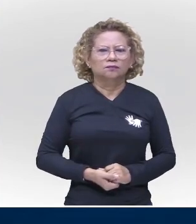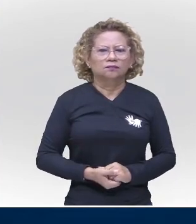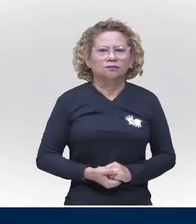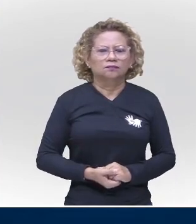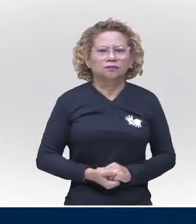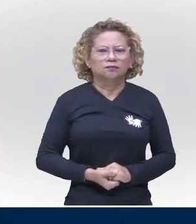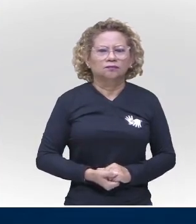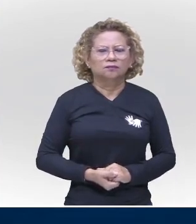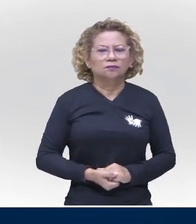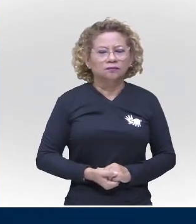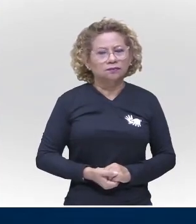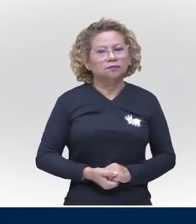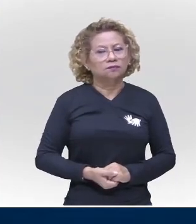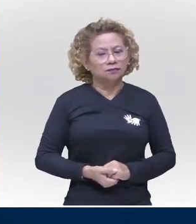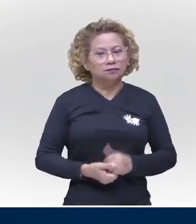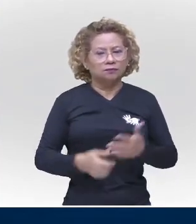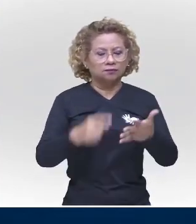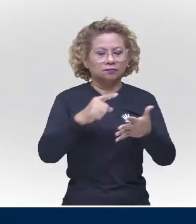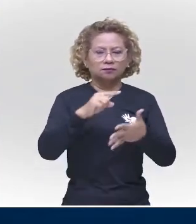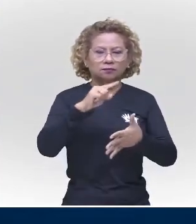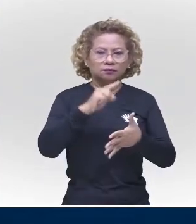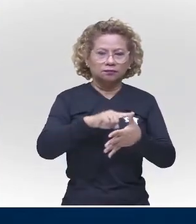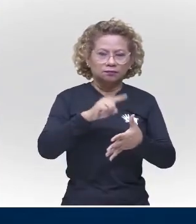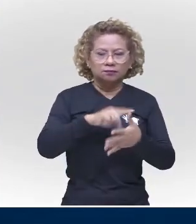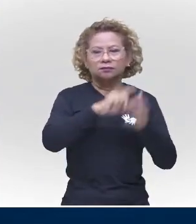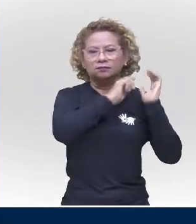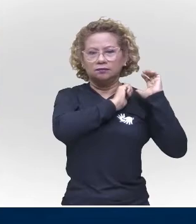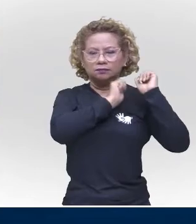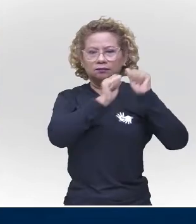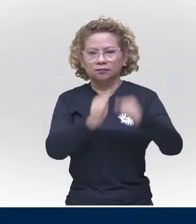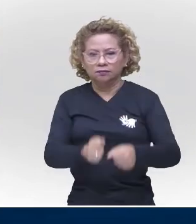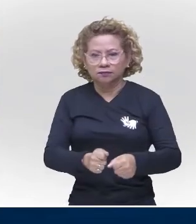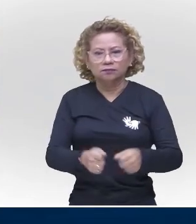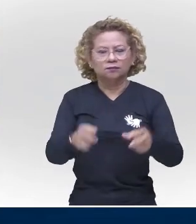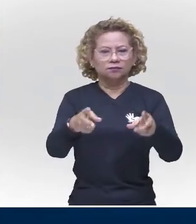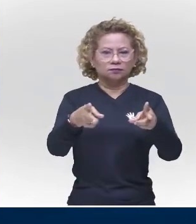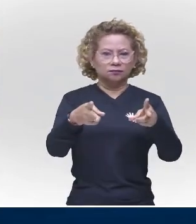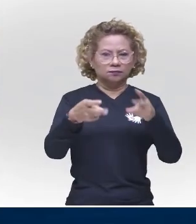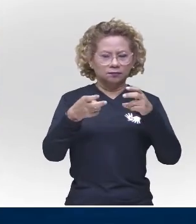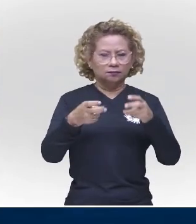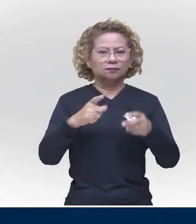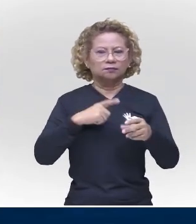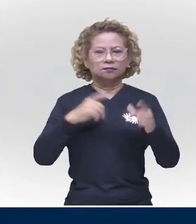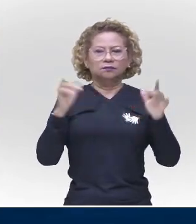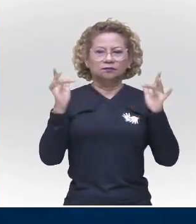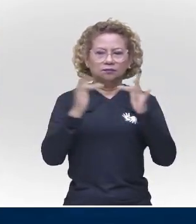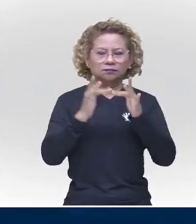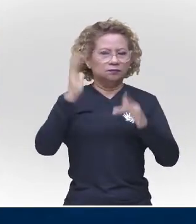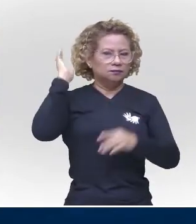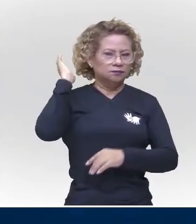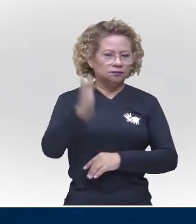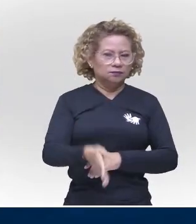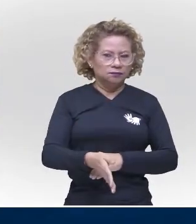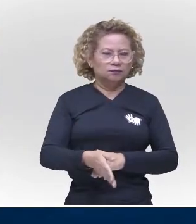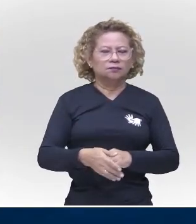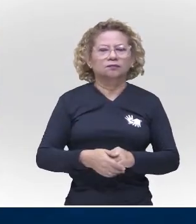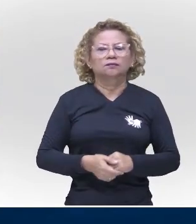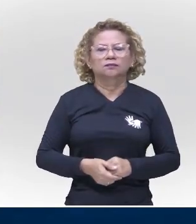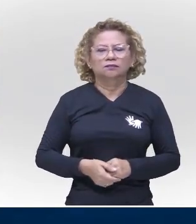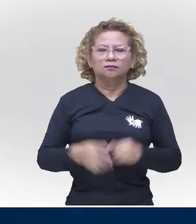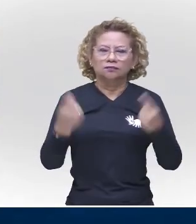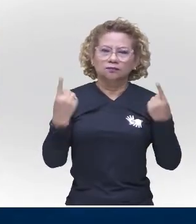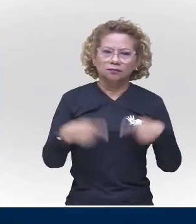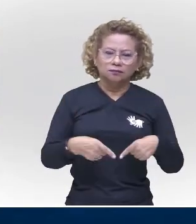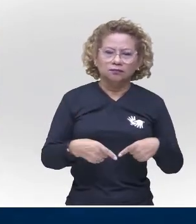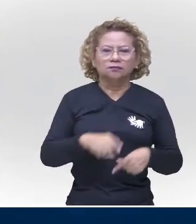tá? Então, nós vimos o judô, observem aí que nós temos o contato direto com o nosso adversário, nós utilizamos